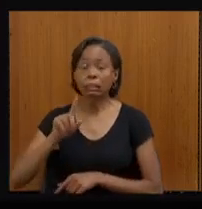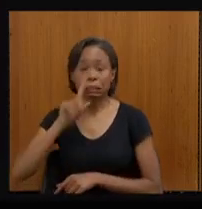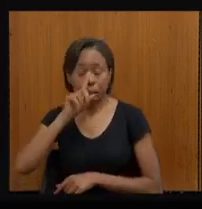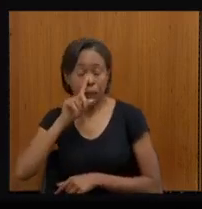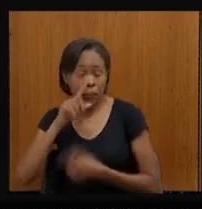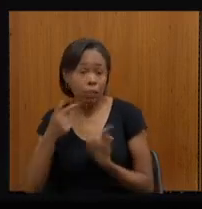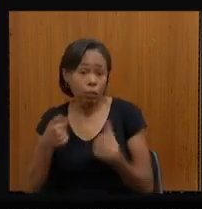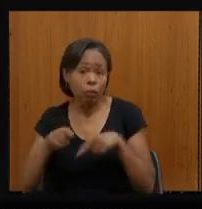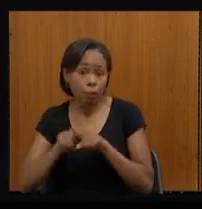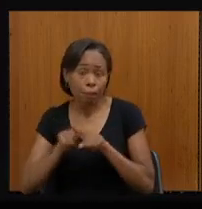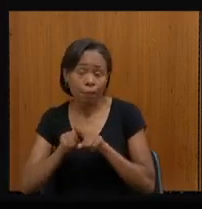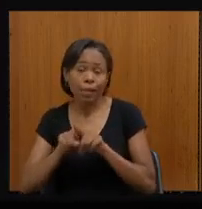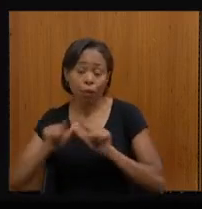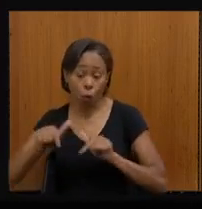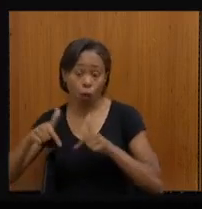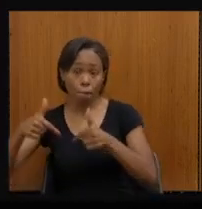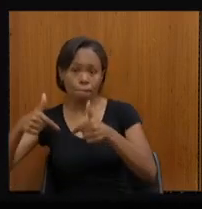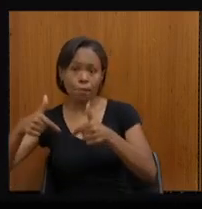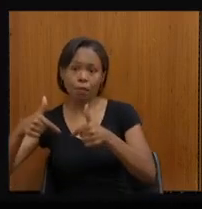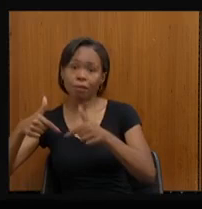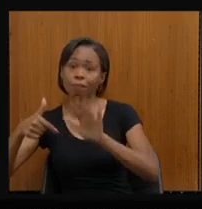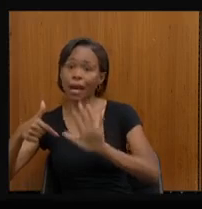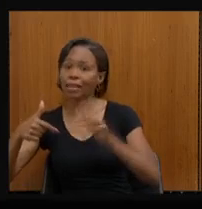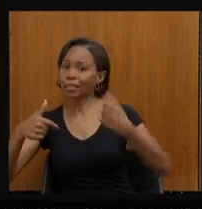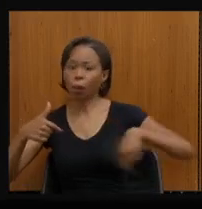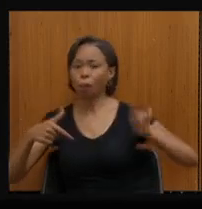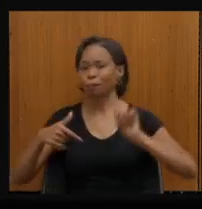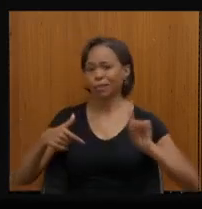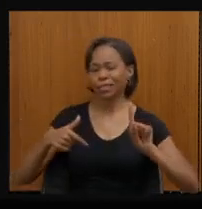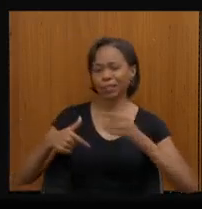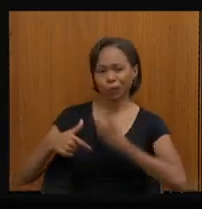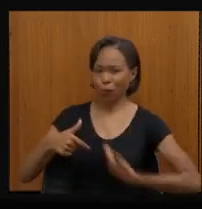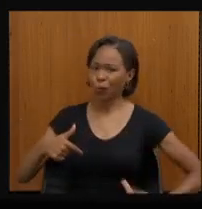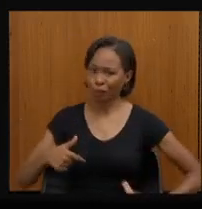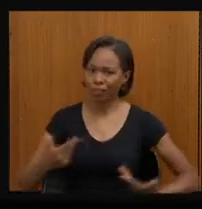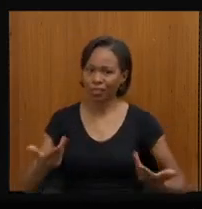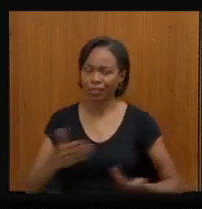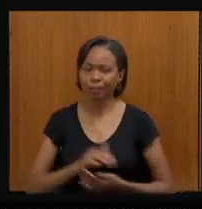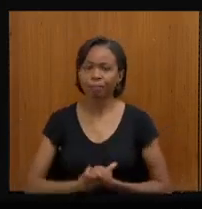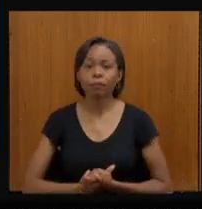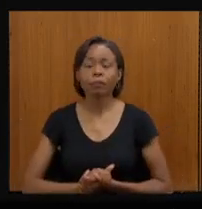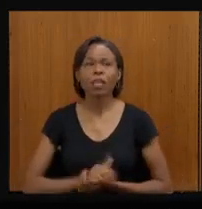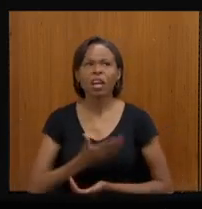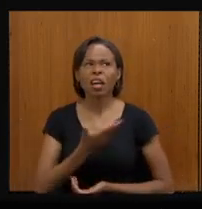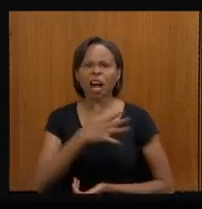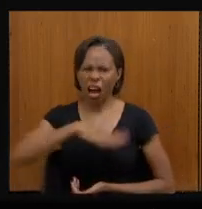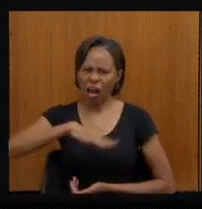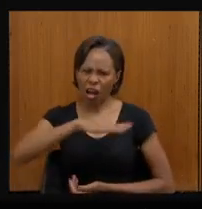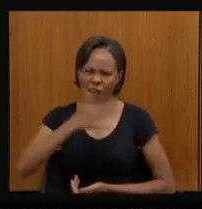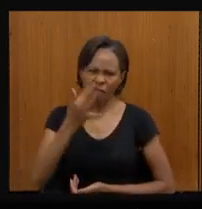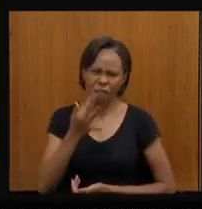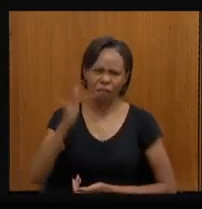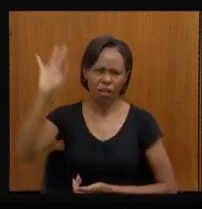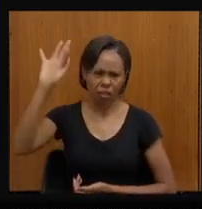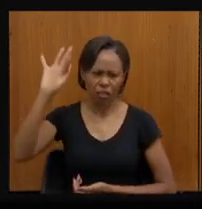independente do governo então é interessante a gente vai ver então na parte do Federal a gente tem o teu tem a basicamente